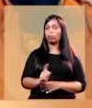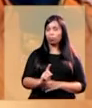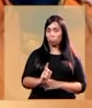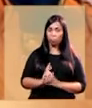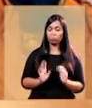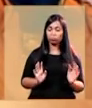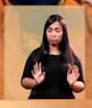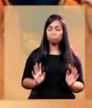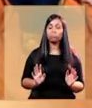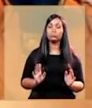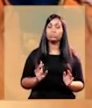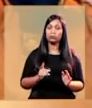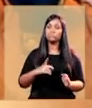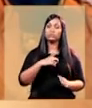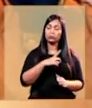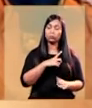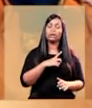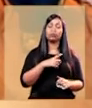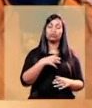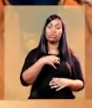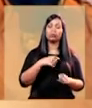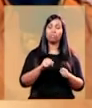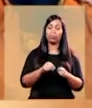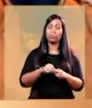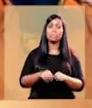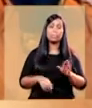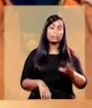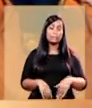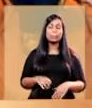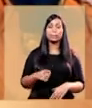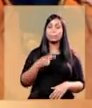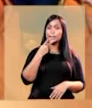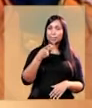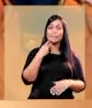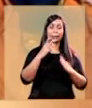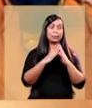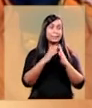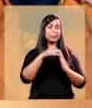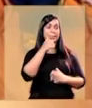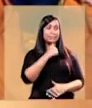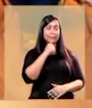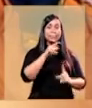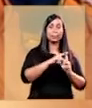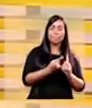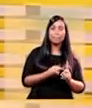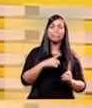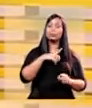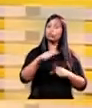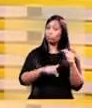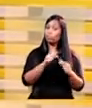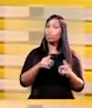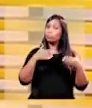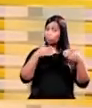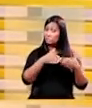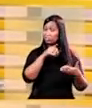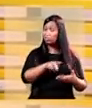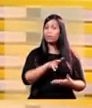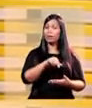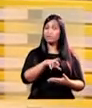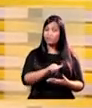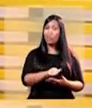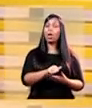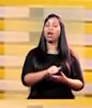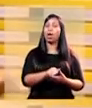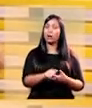casal. Não é assim também. Então, é um temperamento a ser feito. Doutora, a gente até falou aqui de caso de mães, gestantes, e tem um trabalho específico da